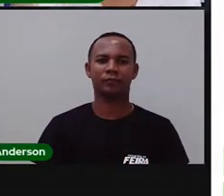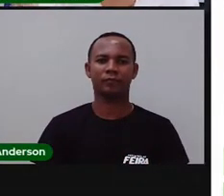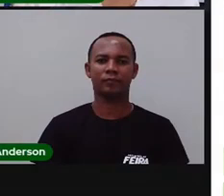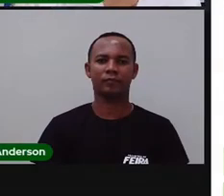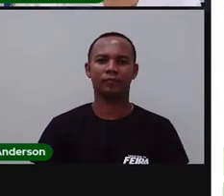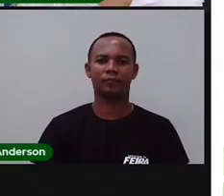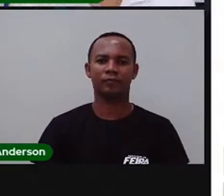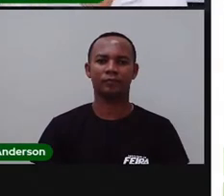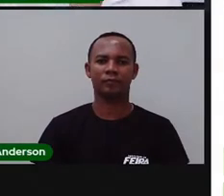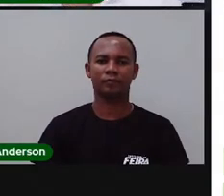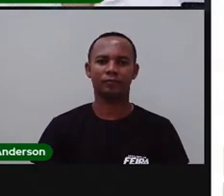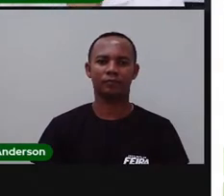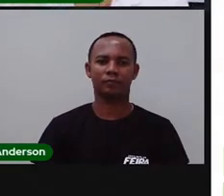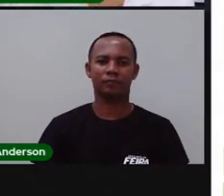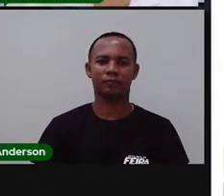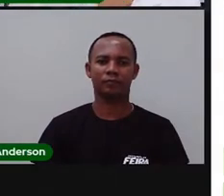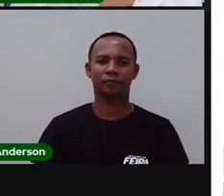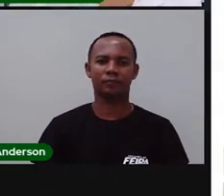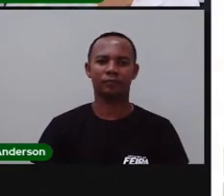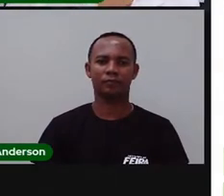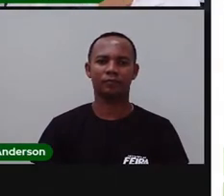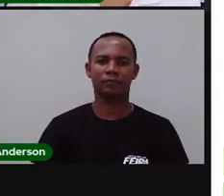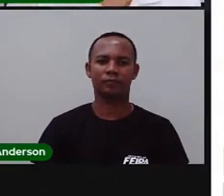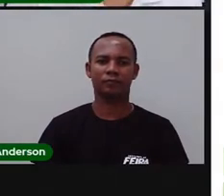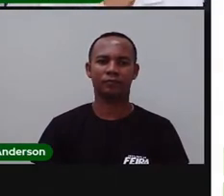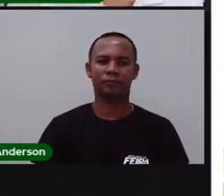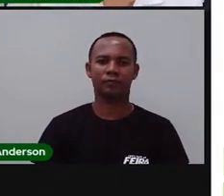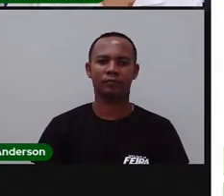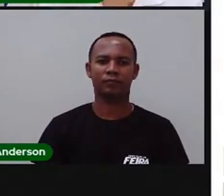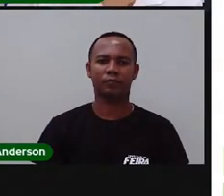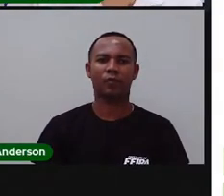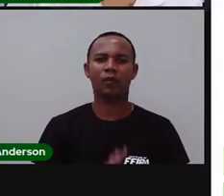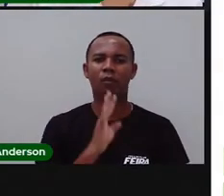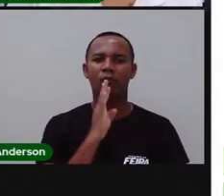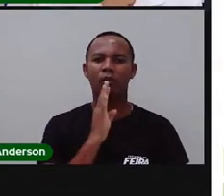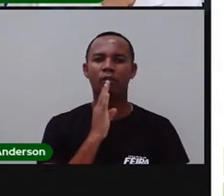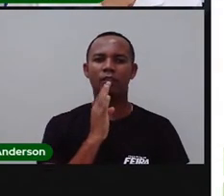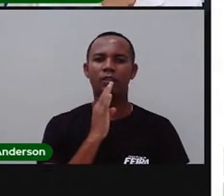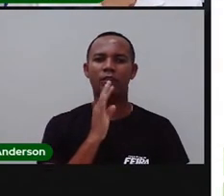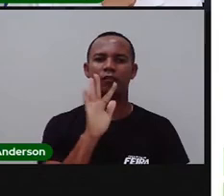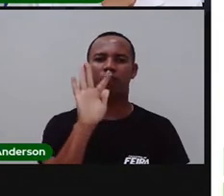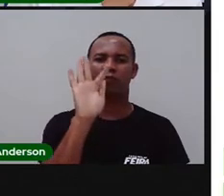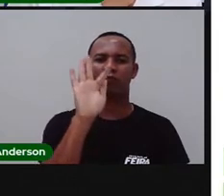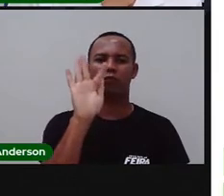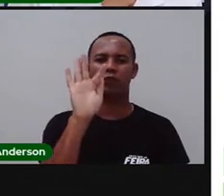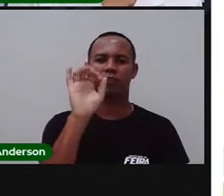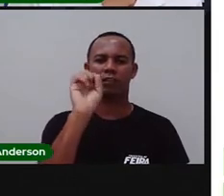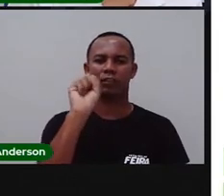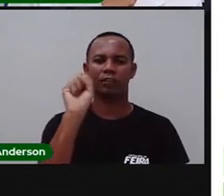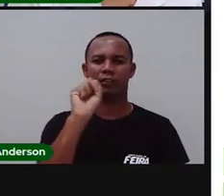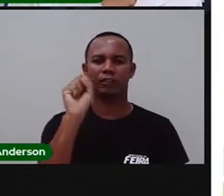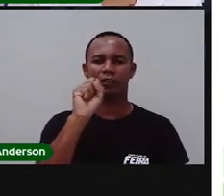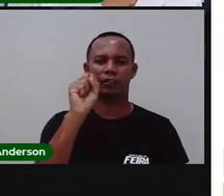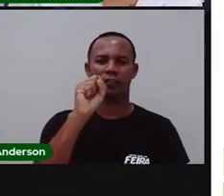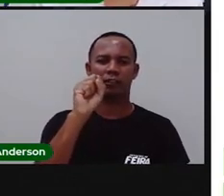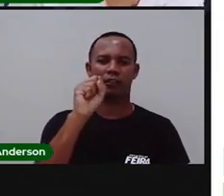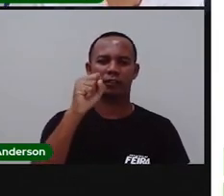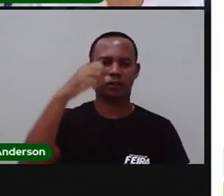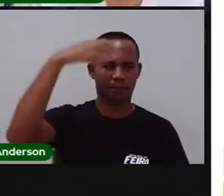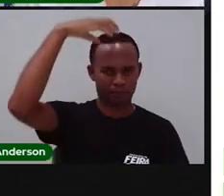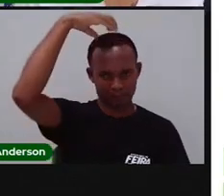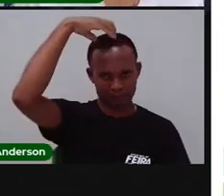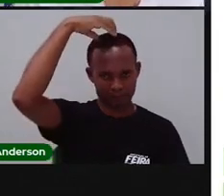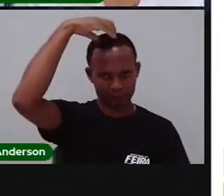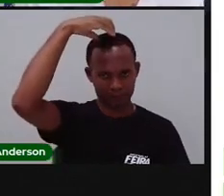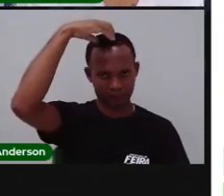de mágica. Questão de mágica chegou. Conhecendo Feira de Santana, né, a nossa Princesa do Sertão.